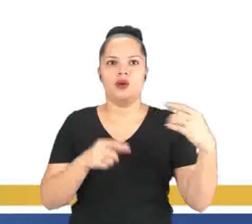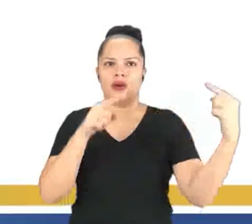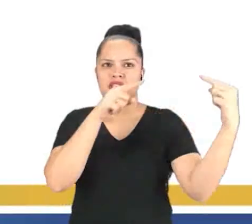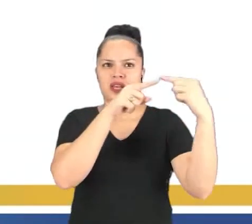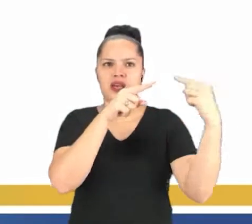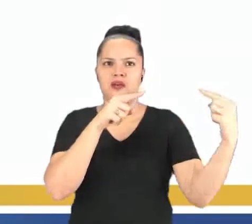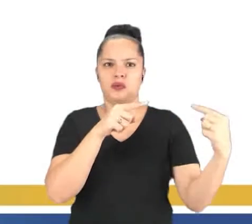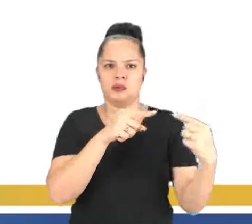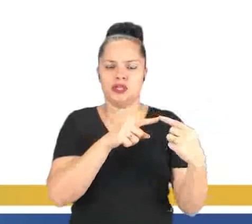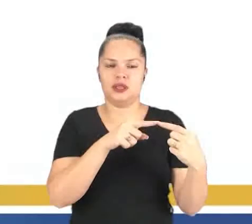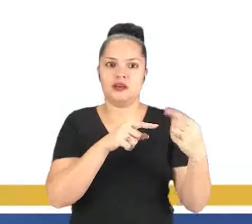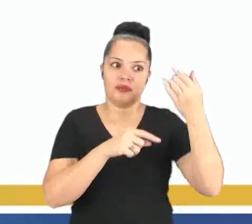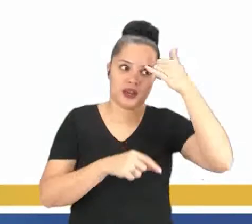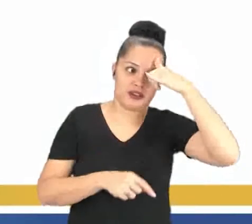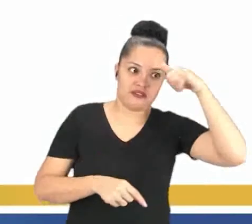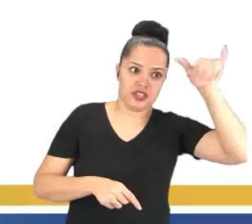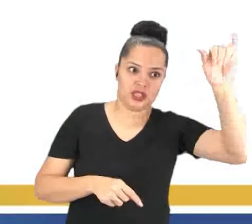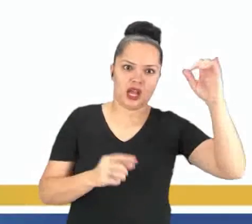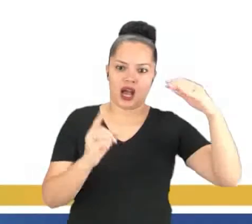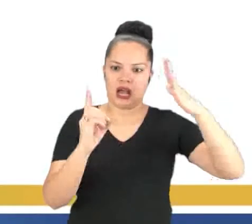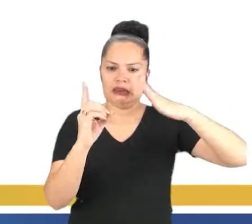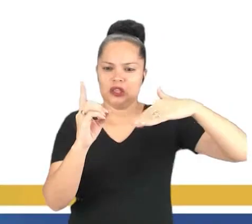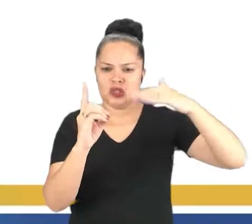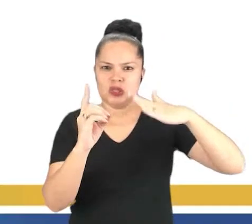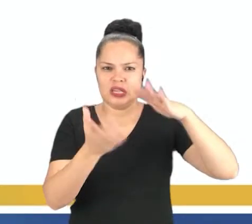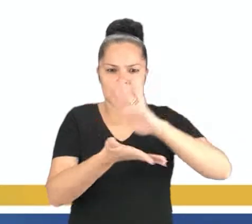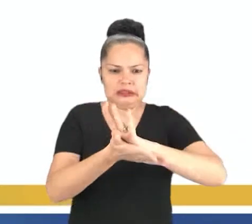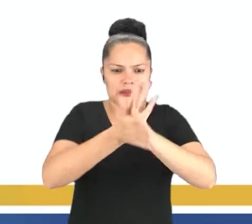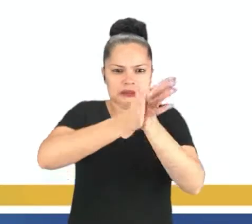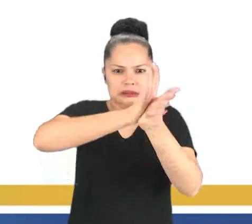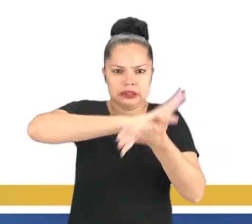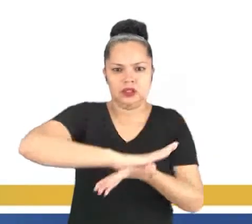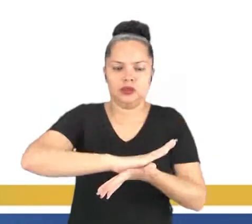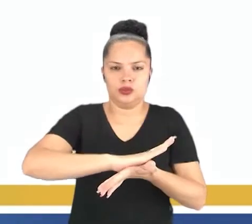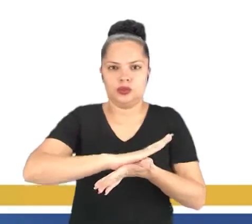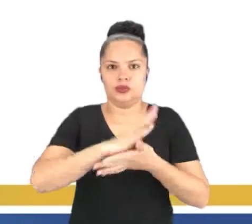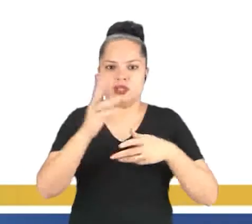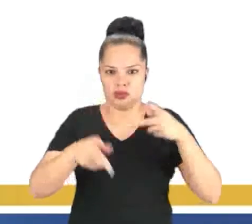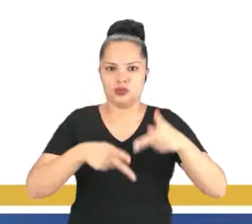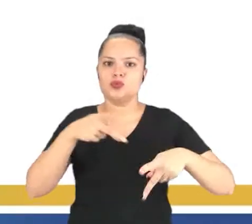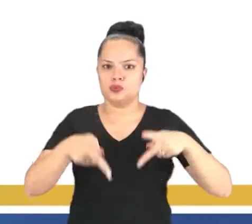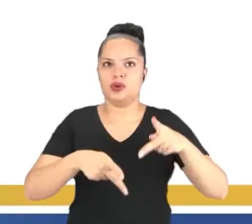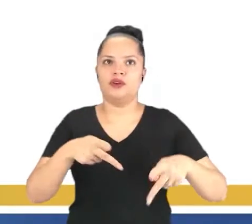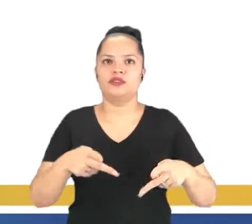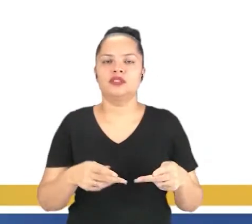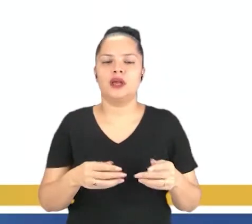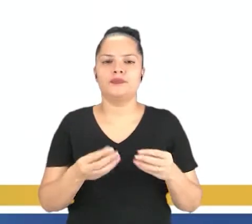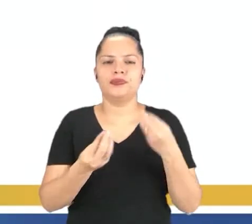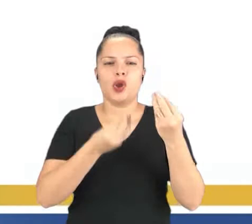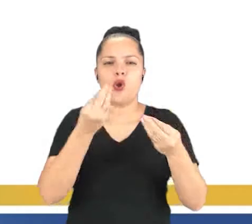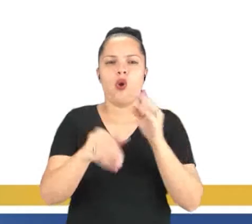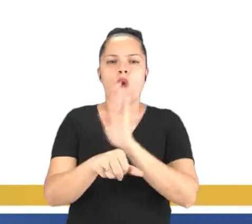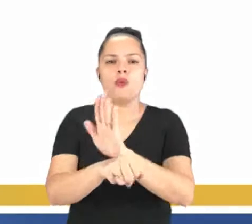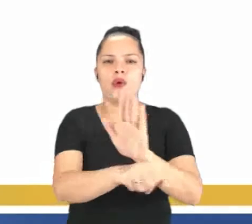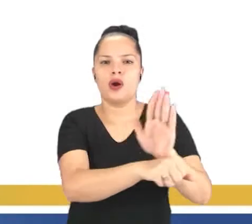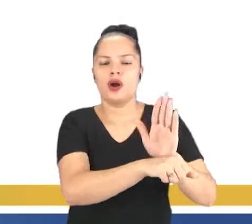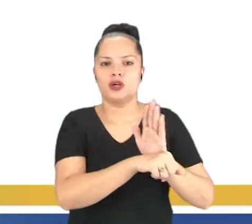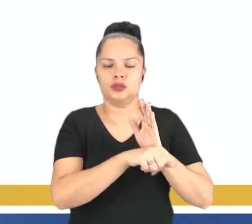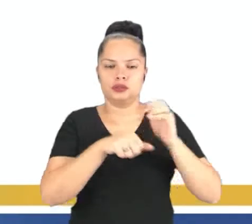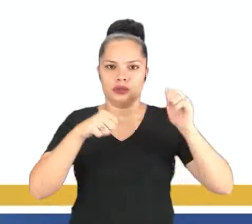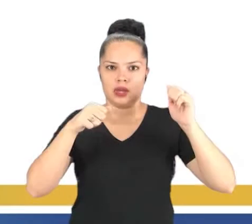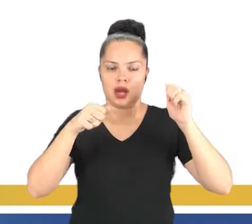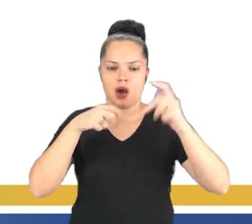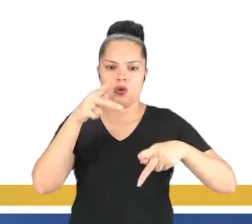os destruísse aí a justificação de sacrifício tá as contribuições dos astecas então ele